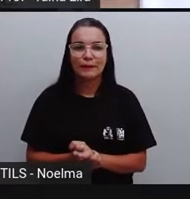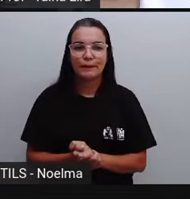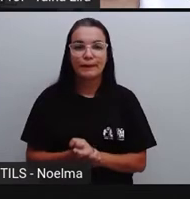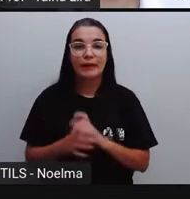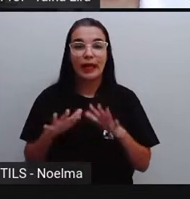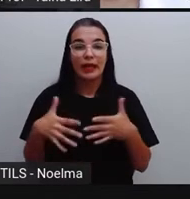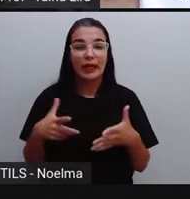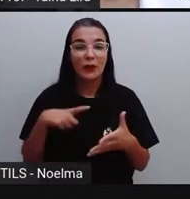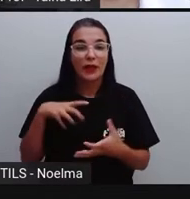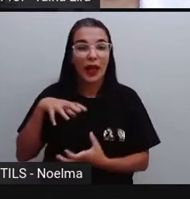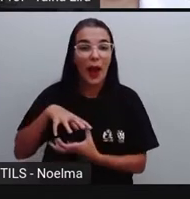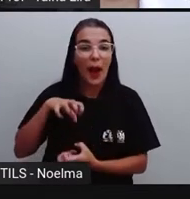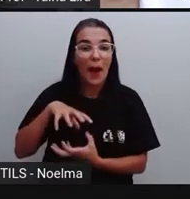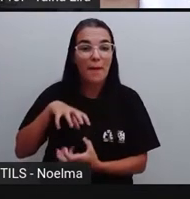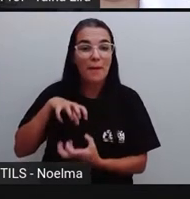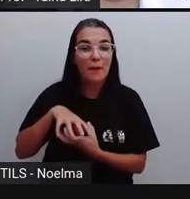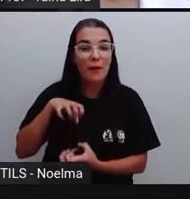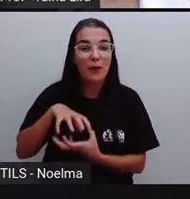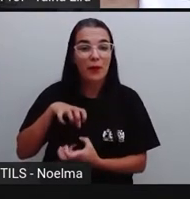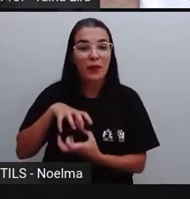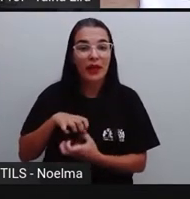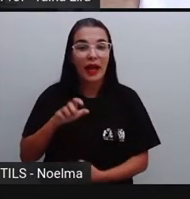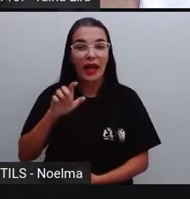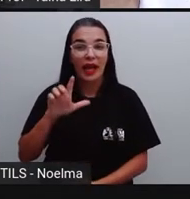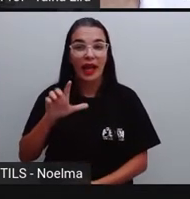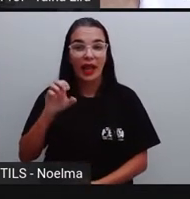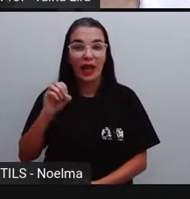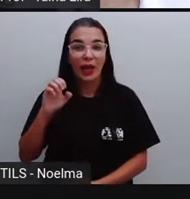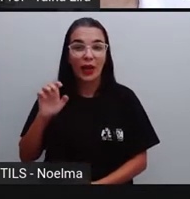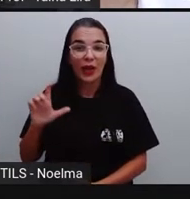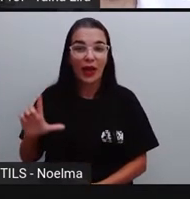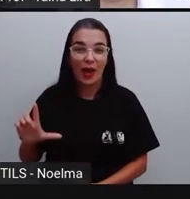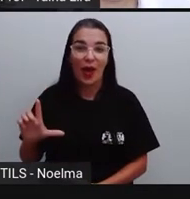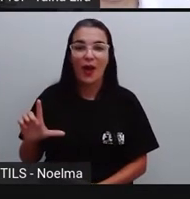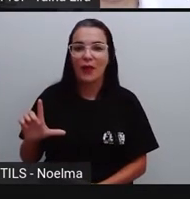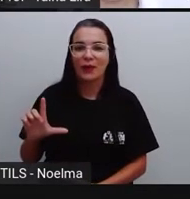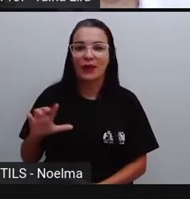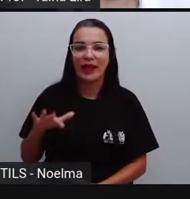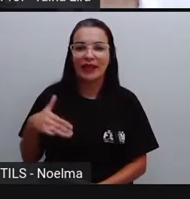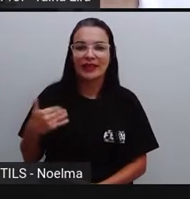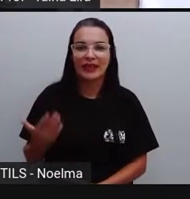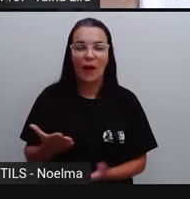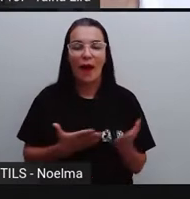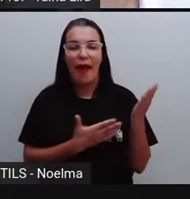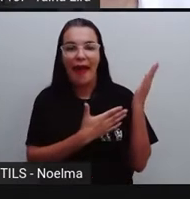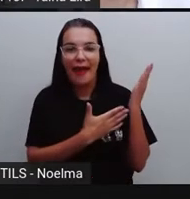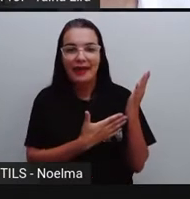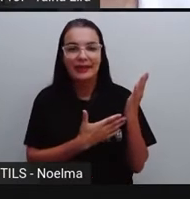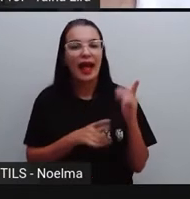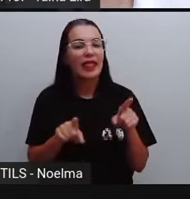As bonequinhas aí, né? LOL. Então, esse cartaz aqui